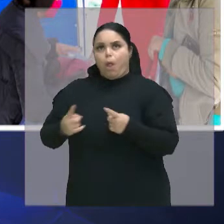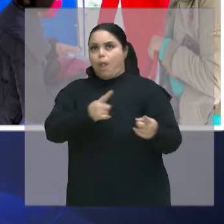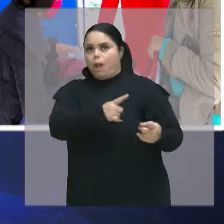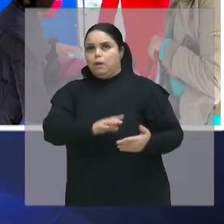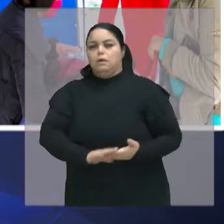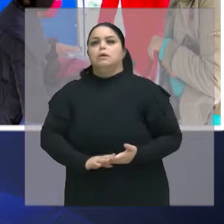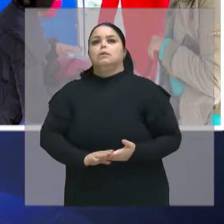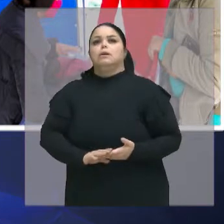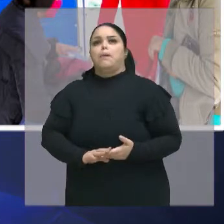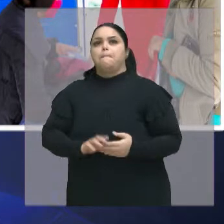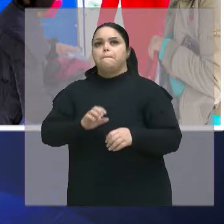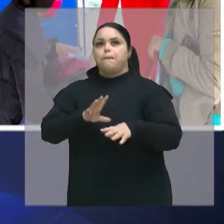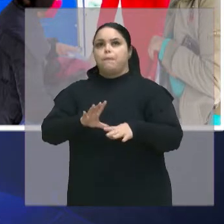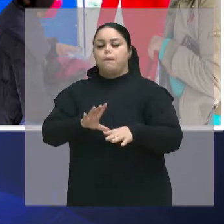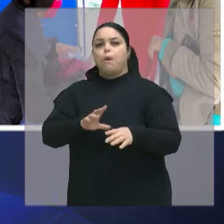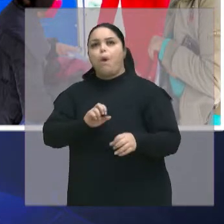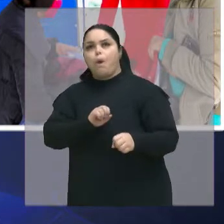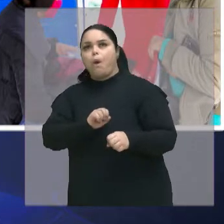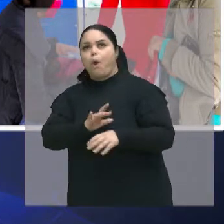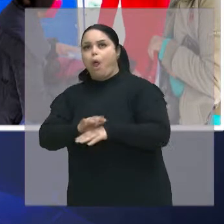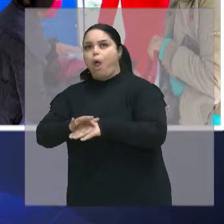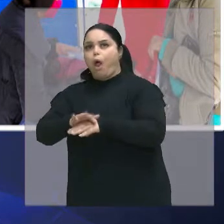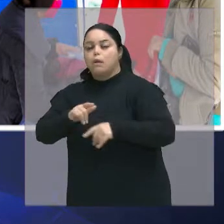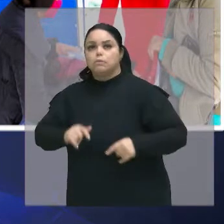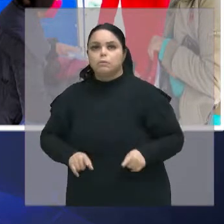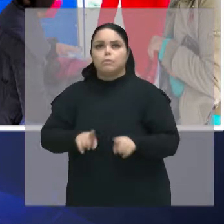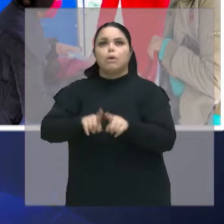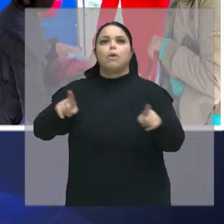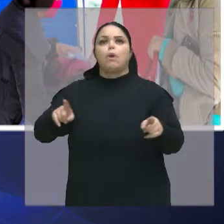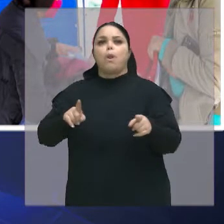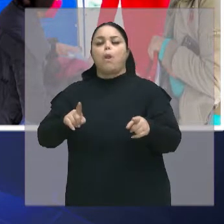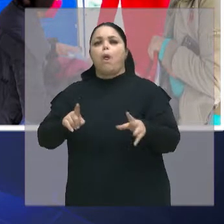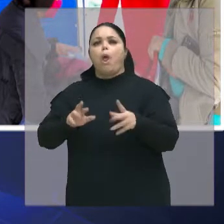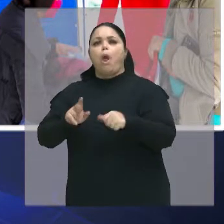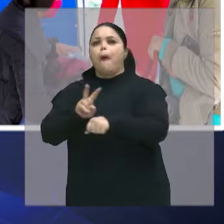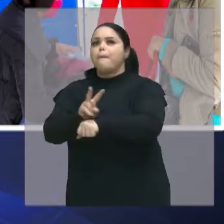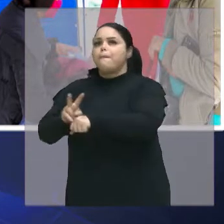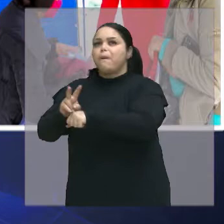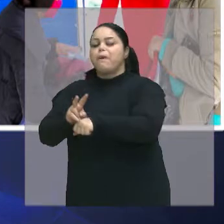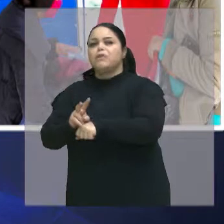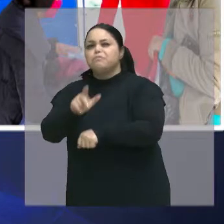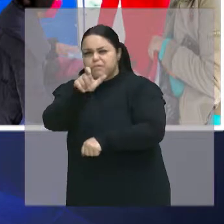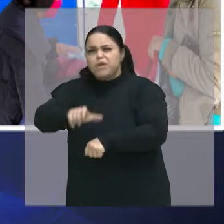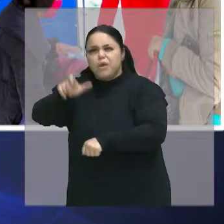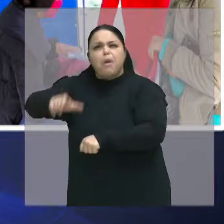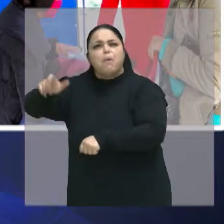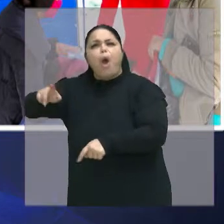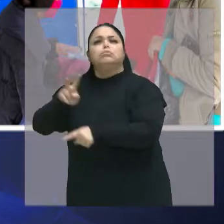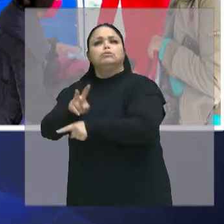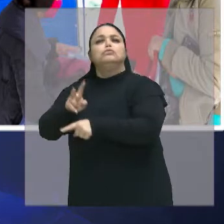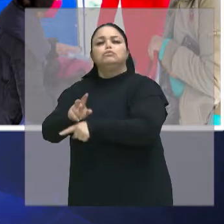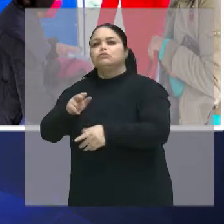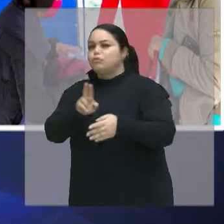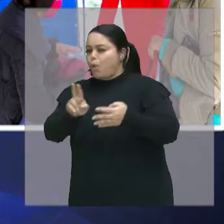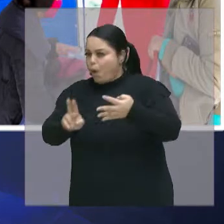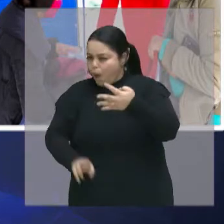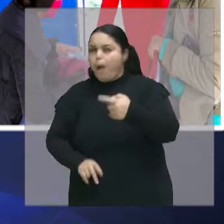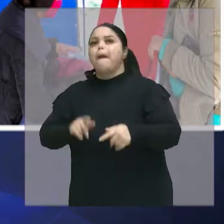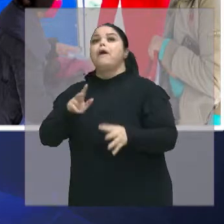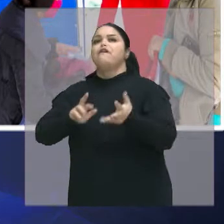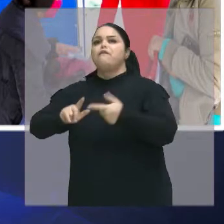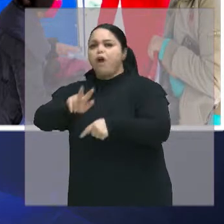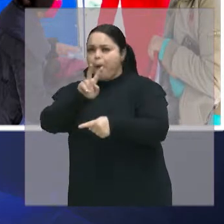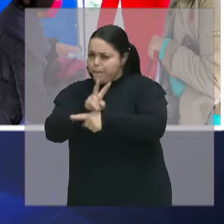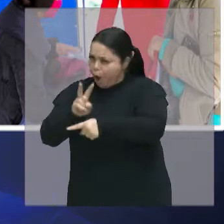às endemias, também estavam lá, e mais um monte de protetores, que eu não consegui pegar o nome de todos. Então, tem muitos